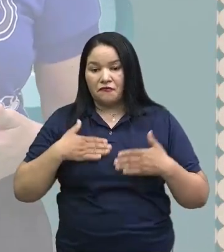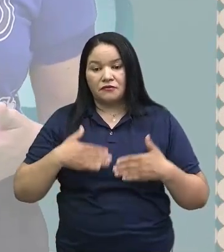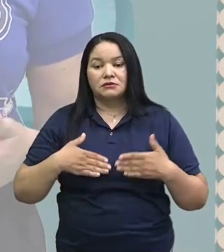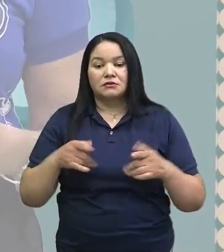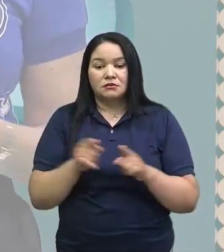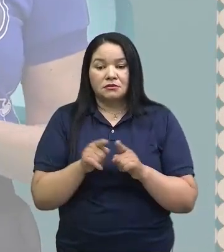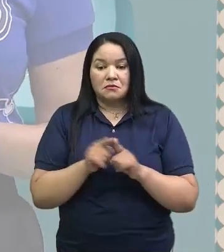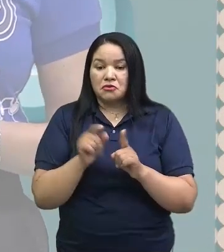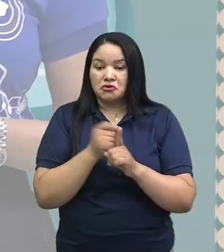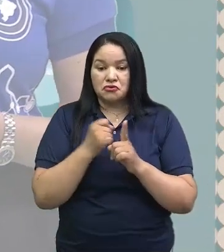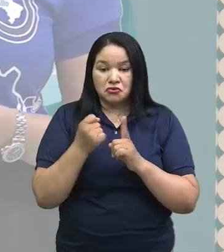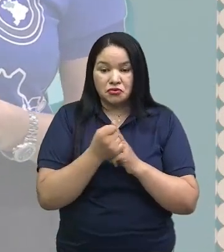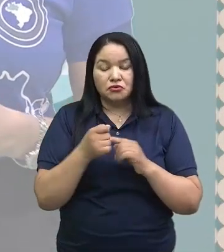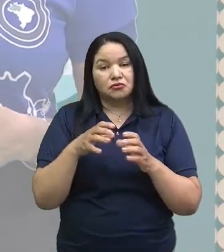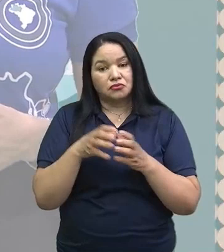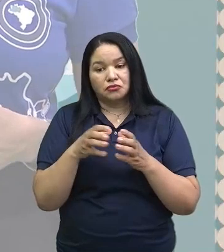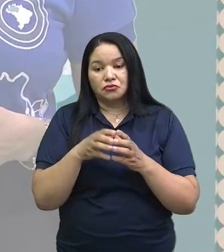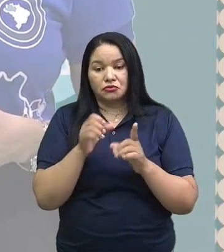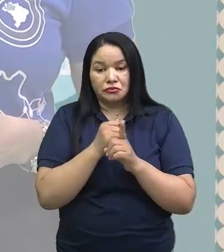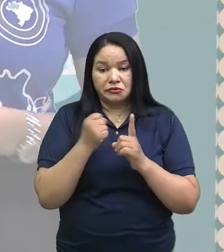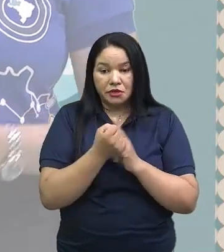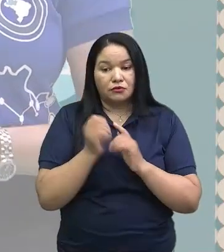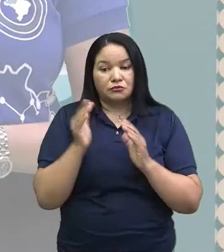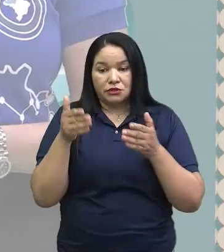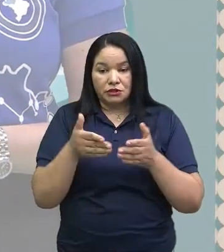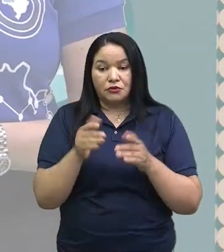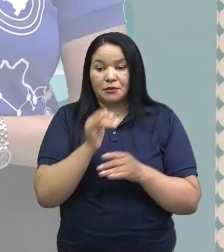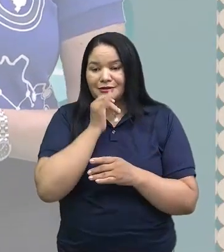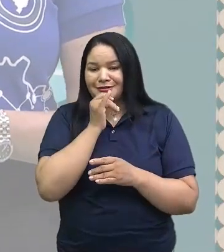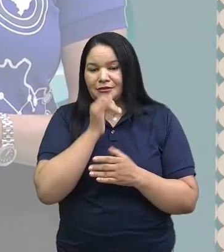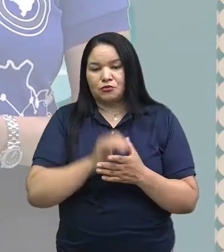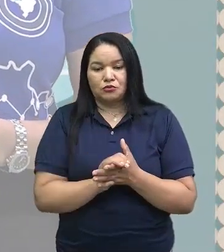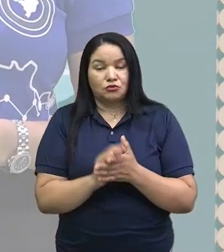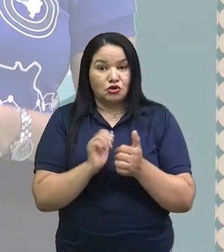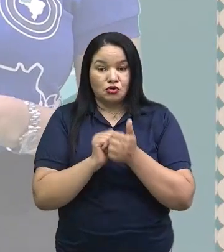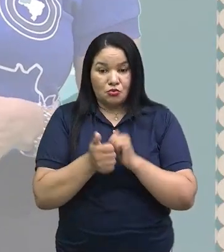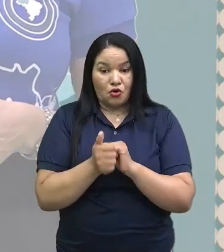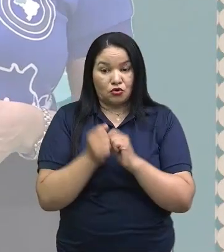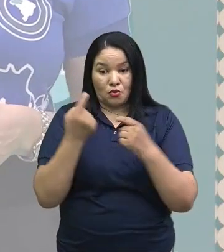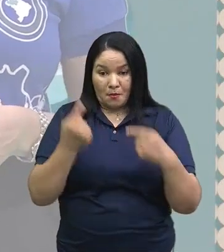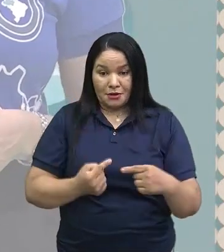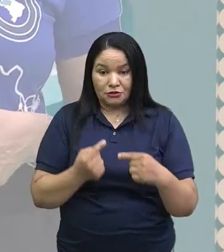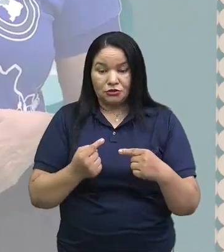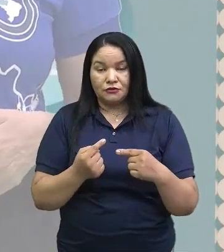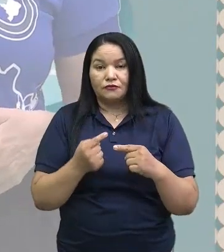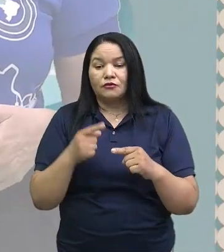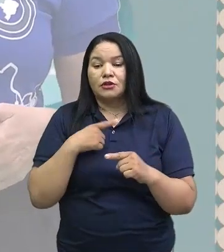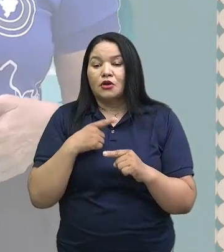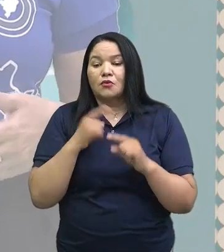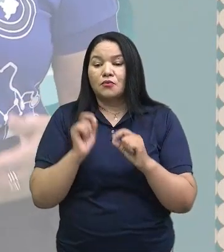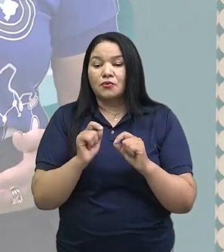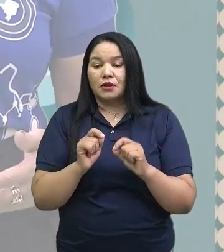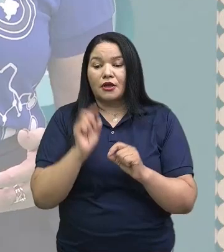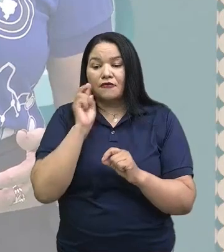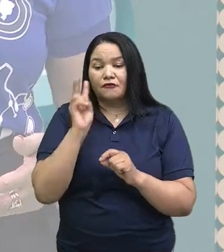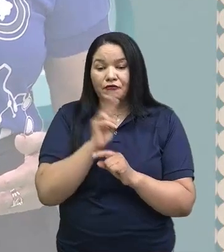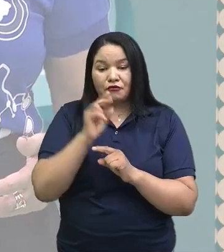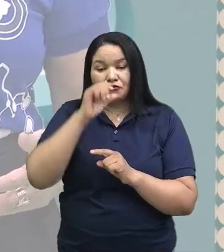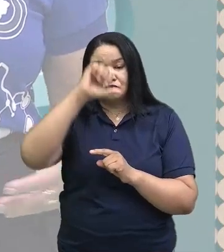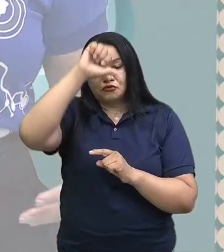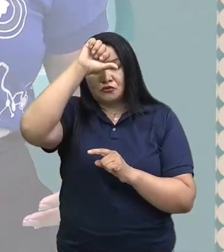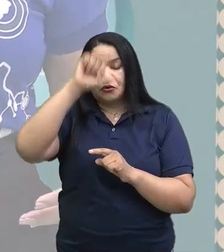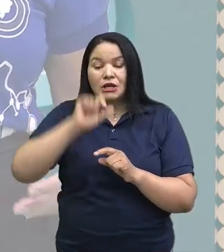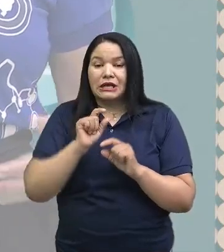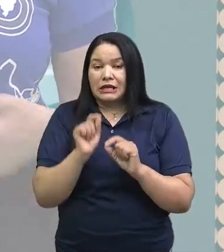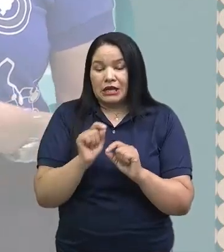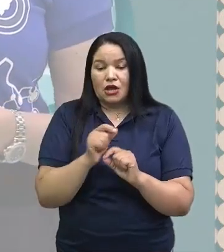capacidades físicas a um grupo social específico. Por exemplo, em esportes competitivos é comum ver um estereótipo